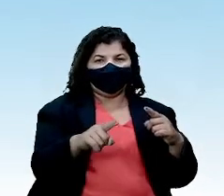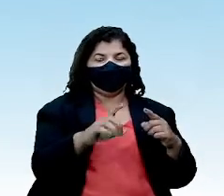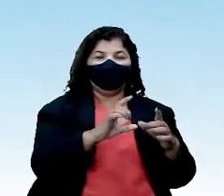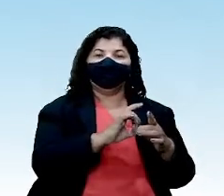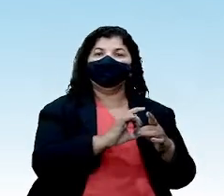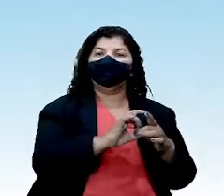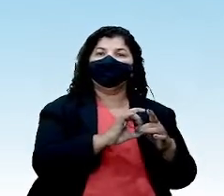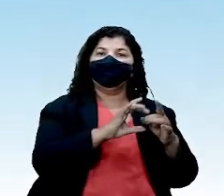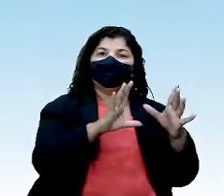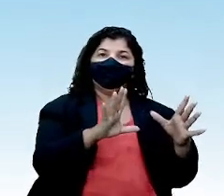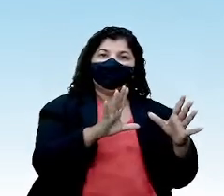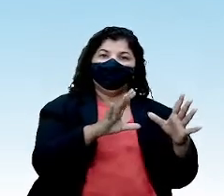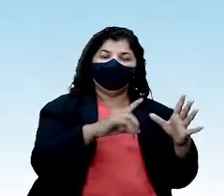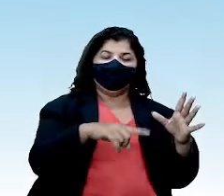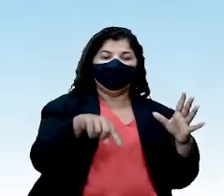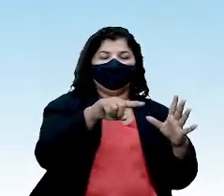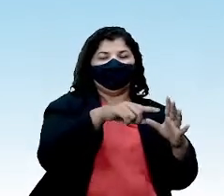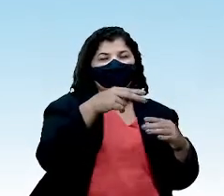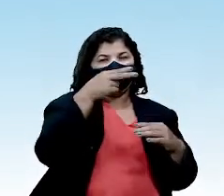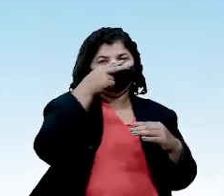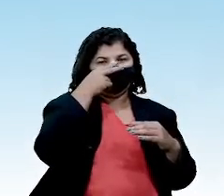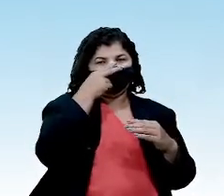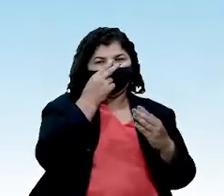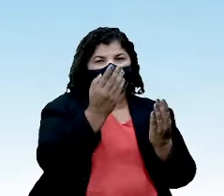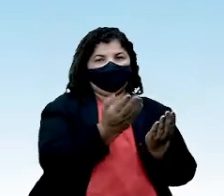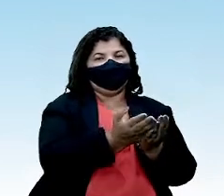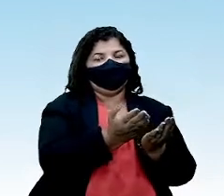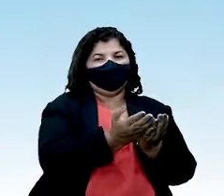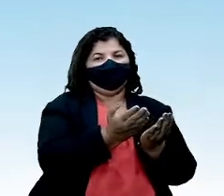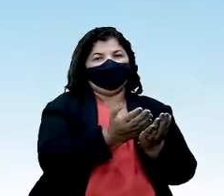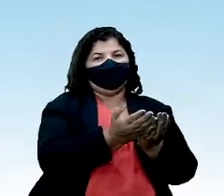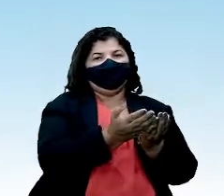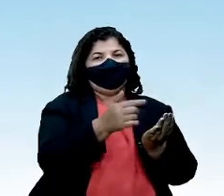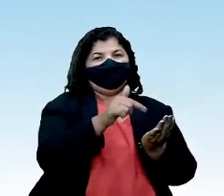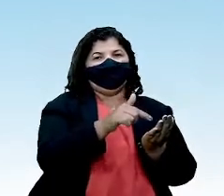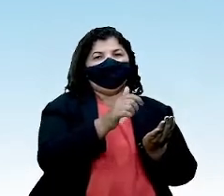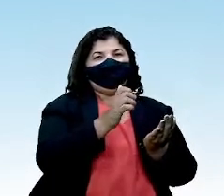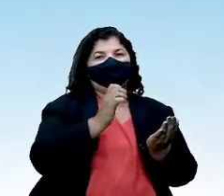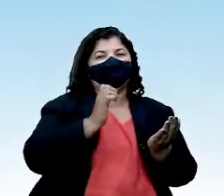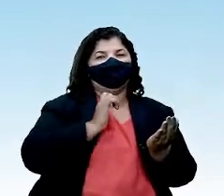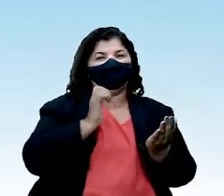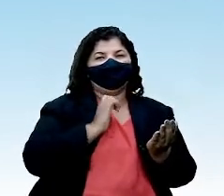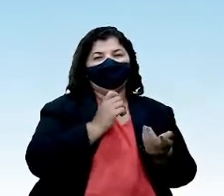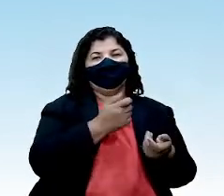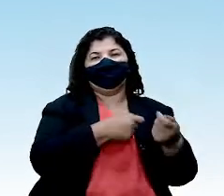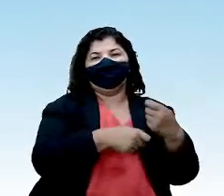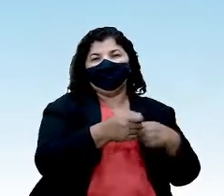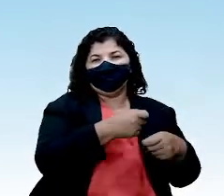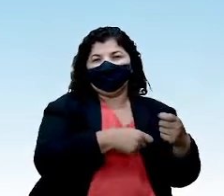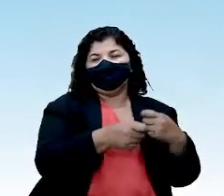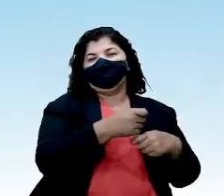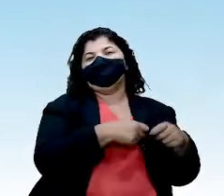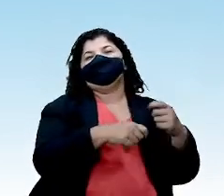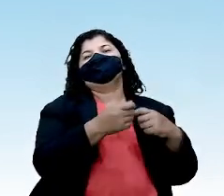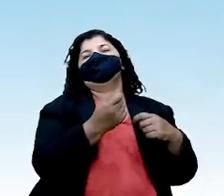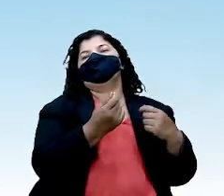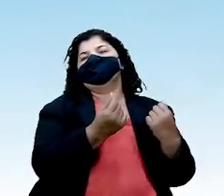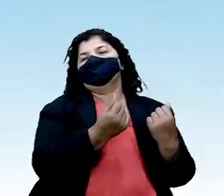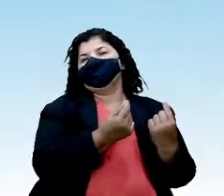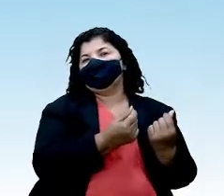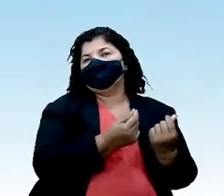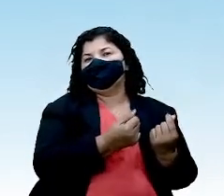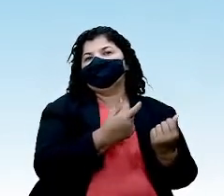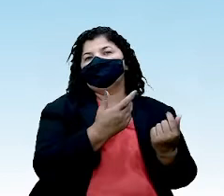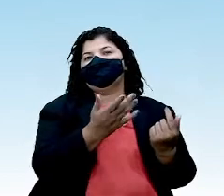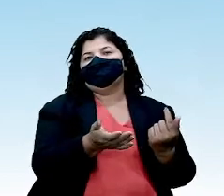dos protestantes. Então, muitos deles ricos, comerciantes, negociantes, né? Que por isso